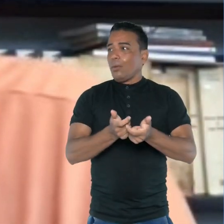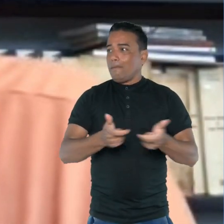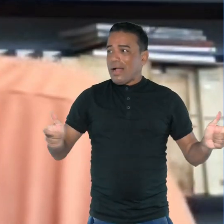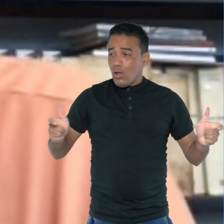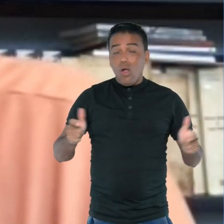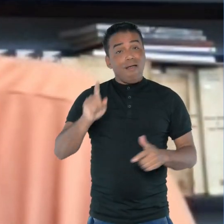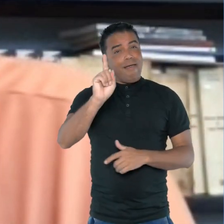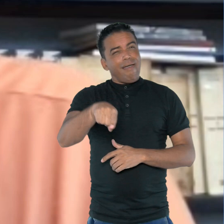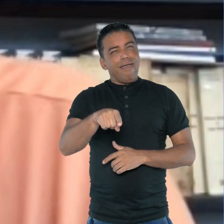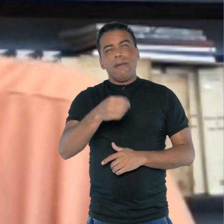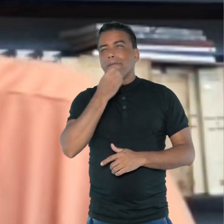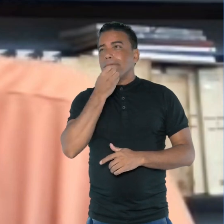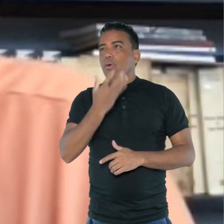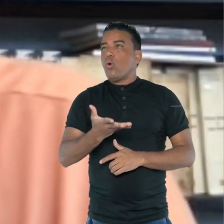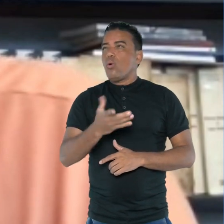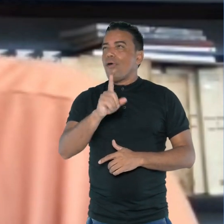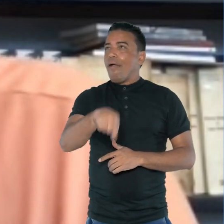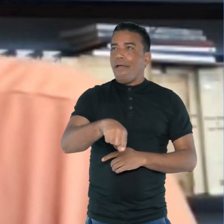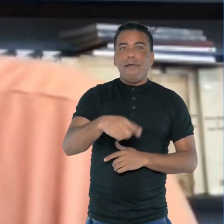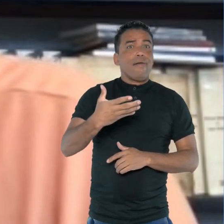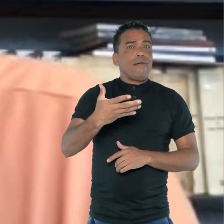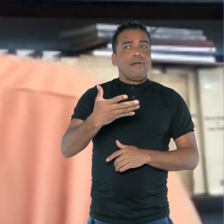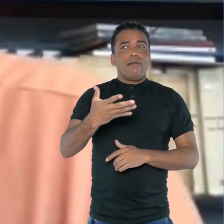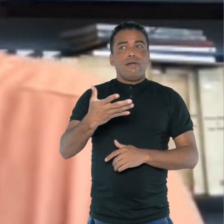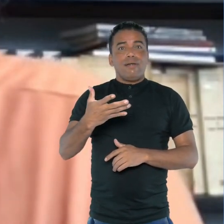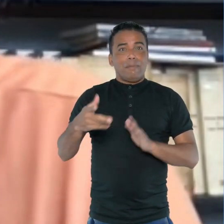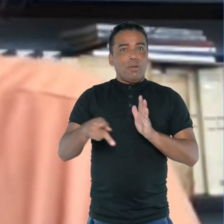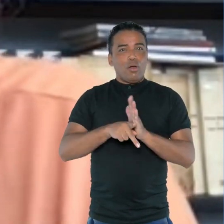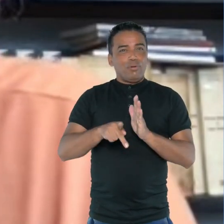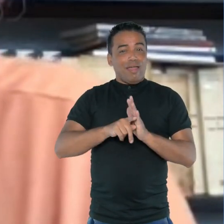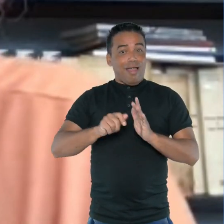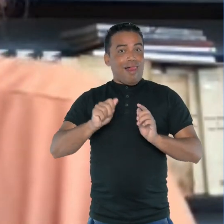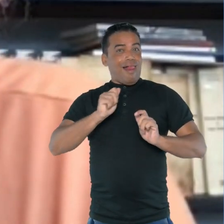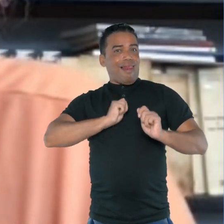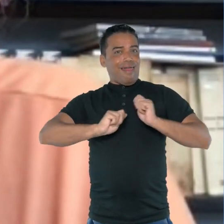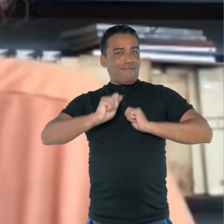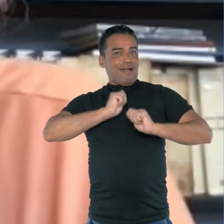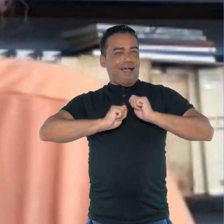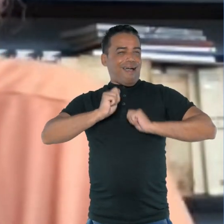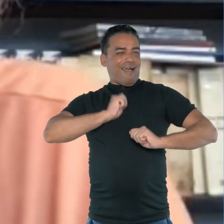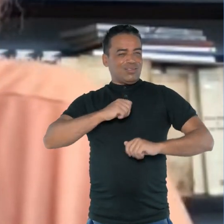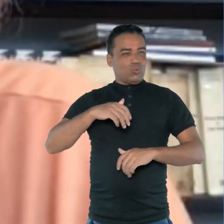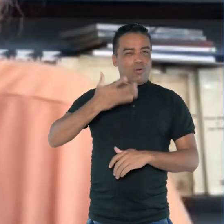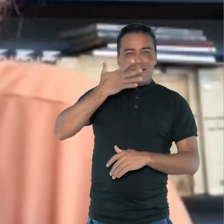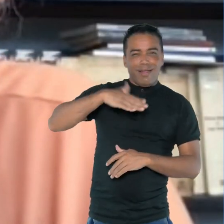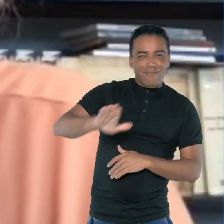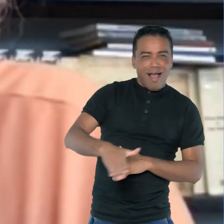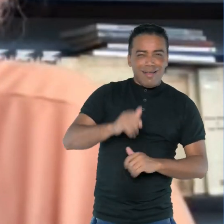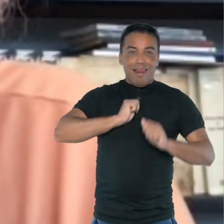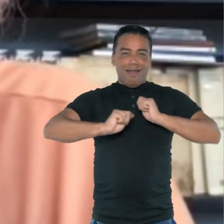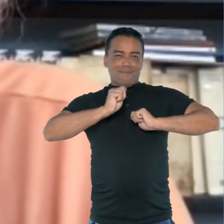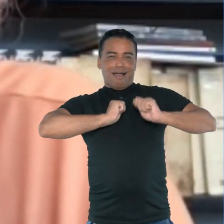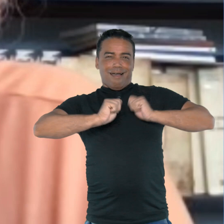do que nas peraltices da infância, eu tive que